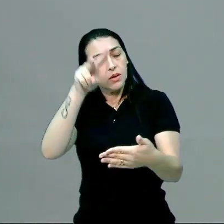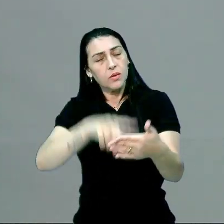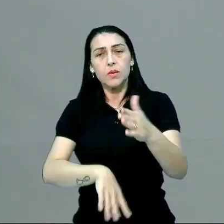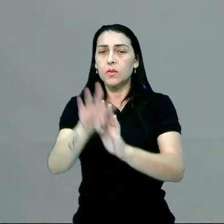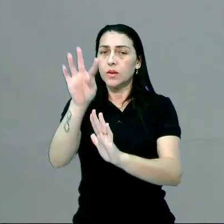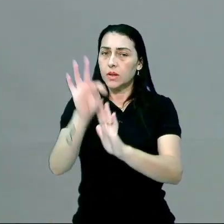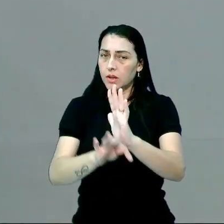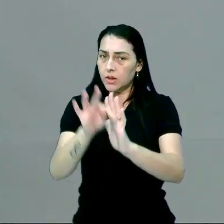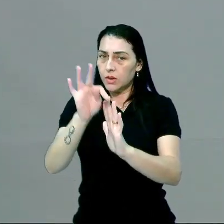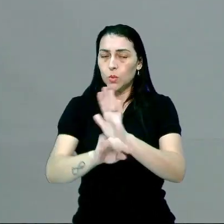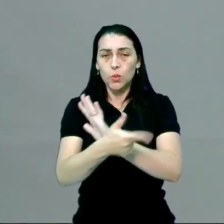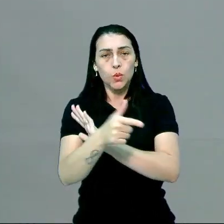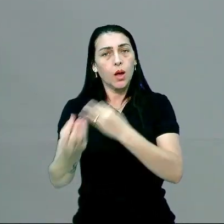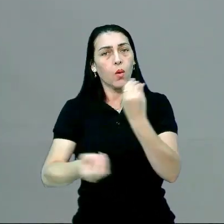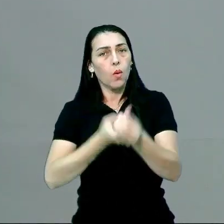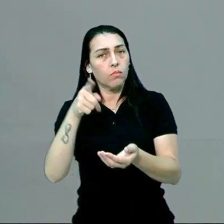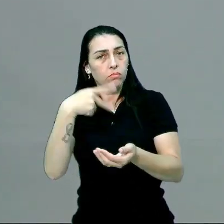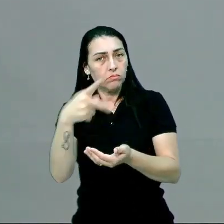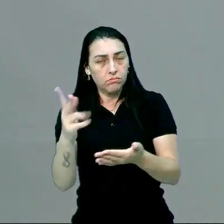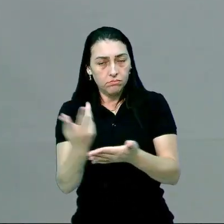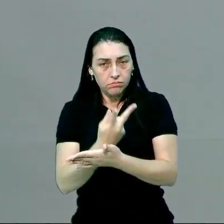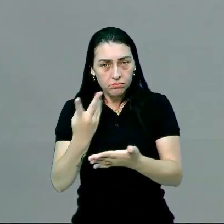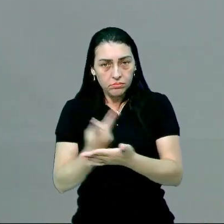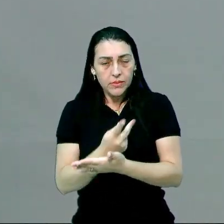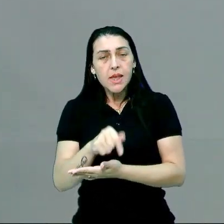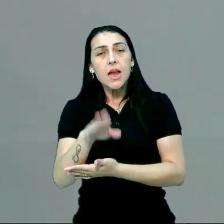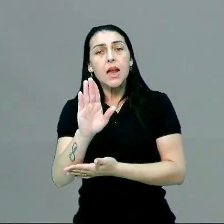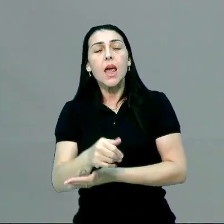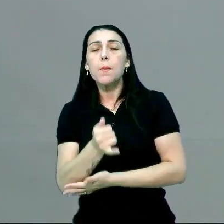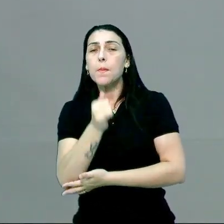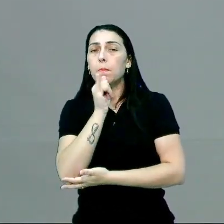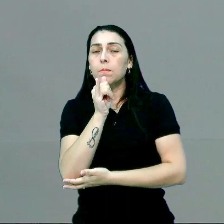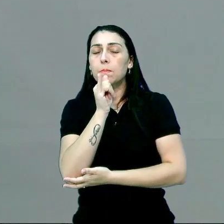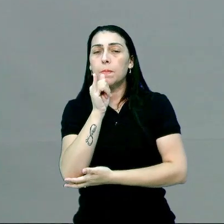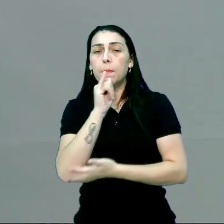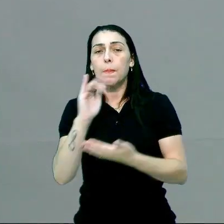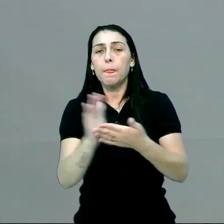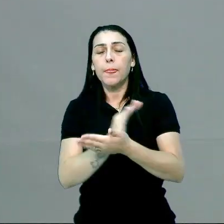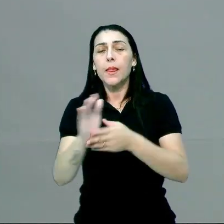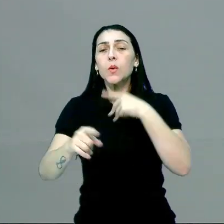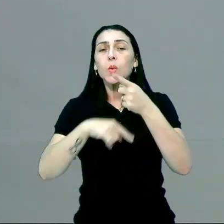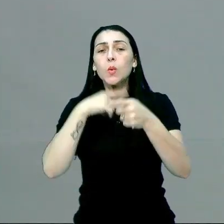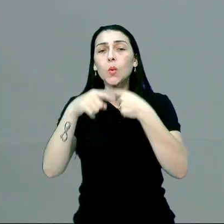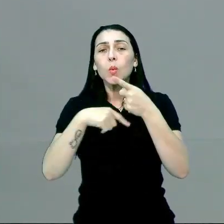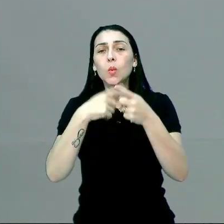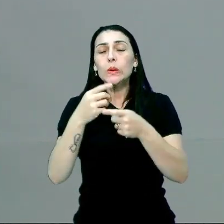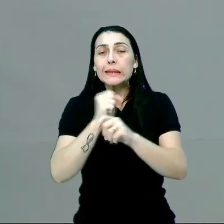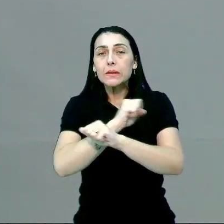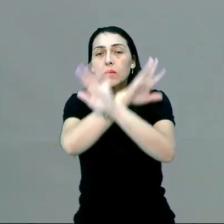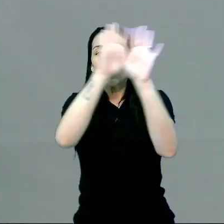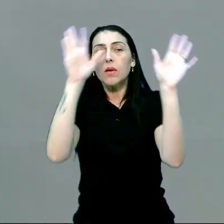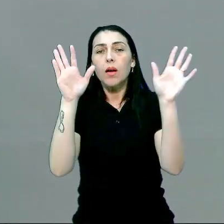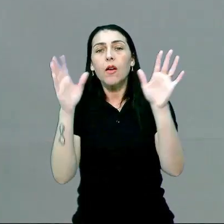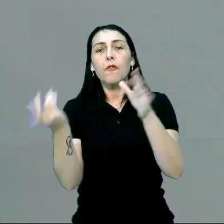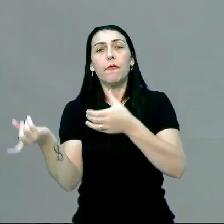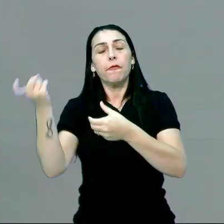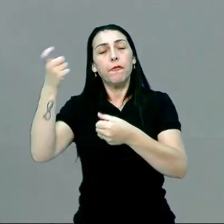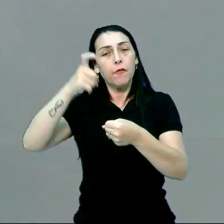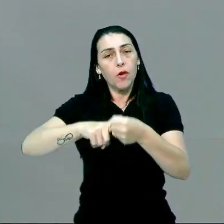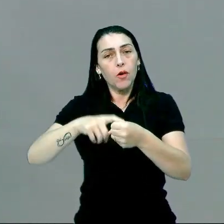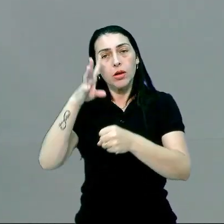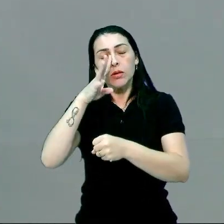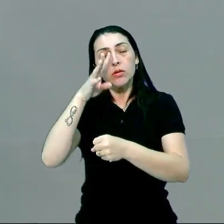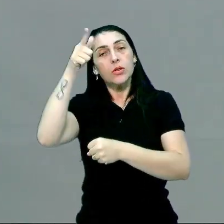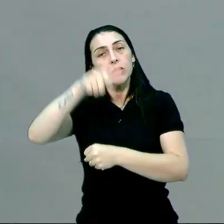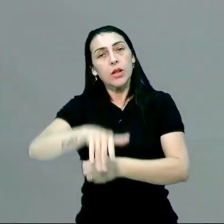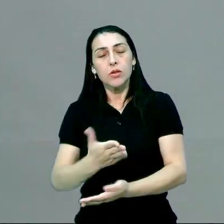do texto, não tem como você errar. Quem tiver, por exemplo, alguma dúvida, professora, não ficou muito claro, volta lá, assiste a